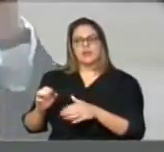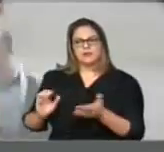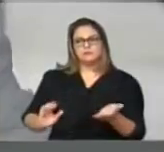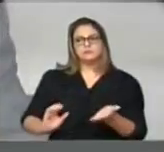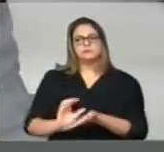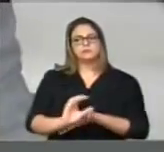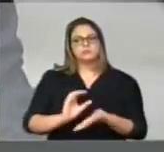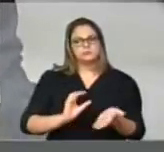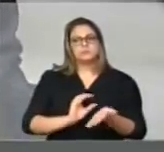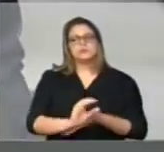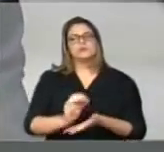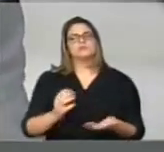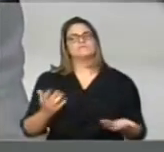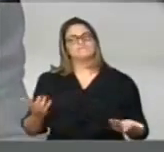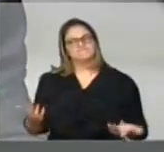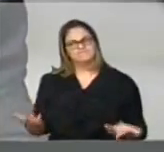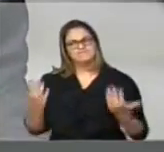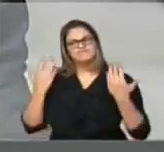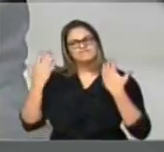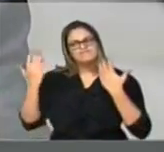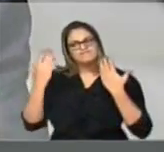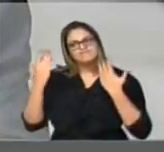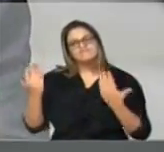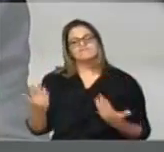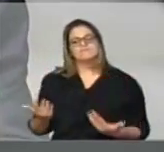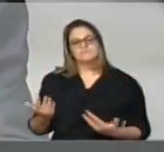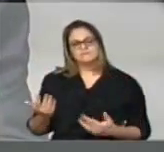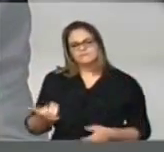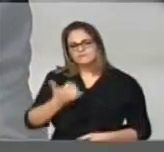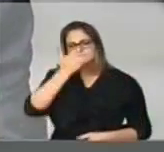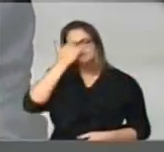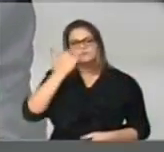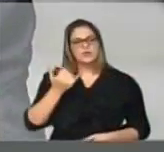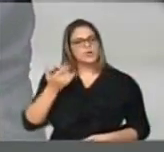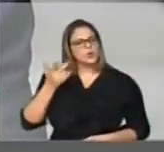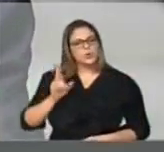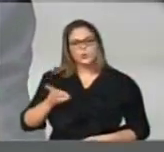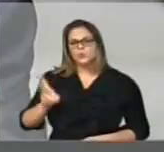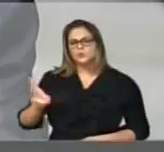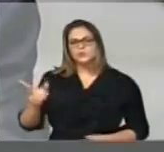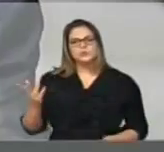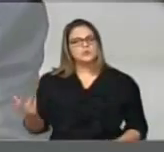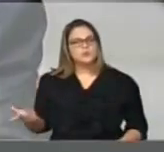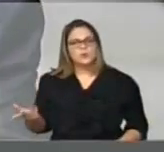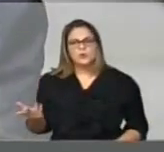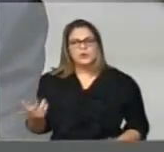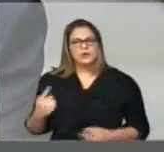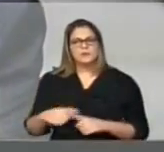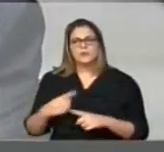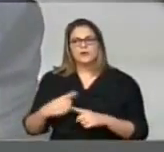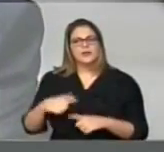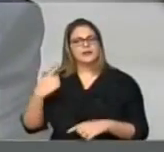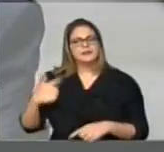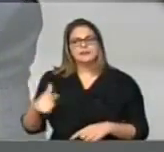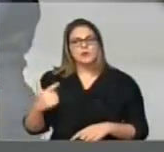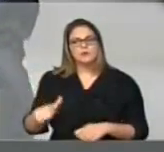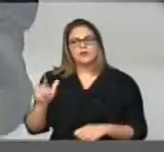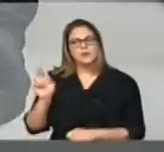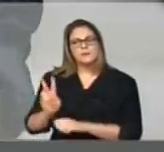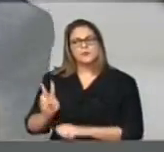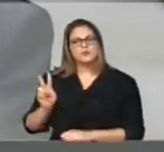própria comissão especial. Então, as tragédias podem se repetir, porque não há uma cobertura